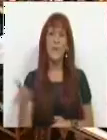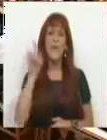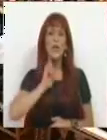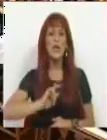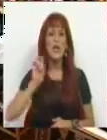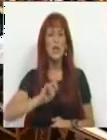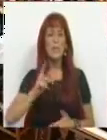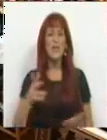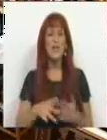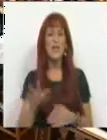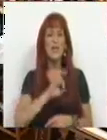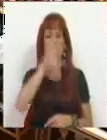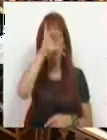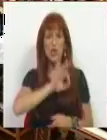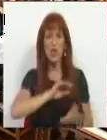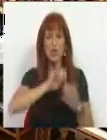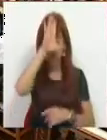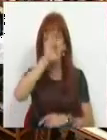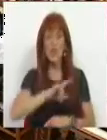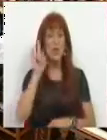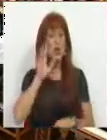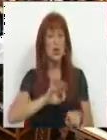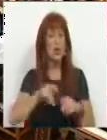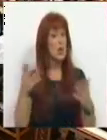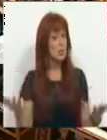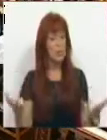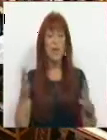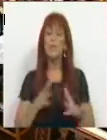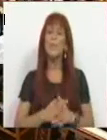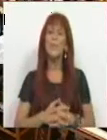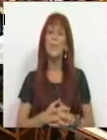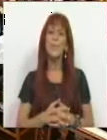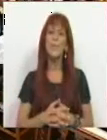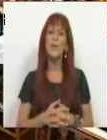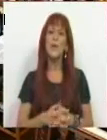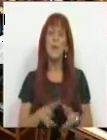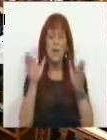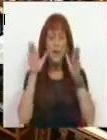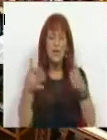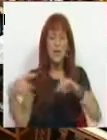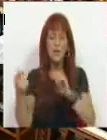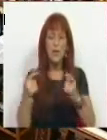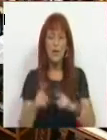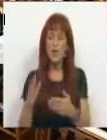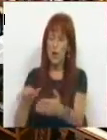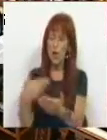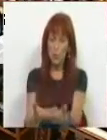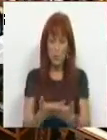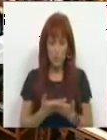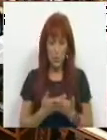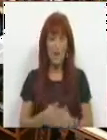Senhora Presidente, Senhor Ministro, Senhor Secretário de Estado, Senhoras e Senhores Deputados, centrar o debate que hoje nos é